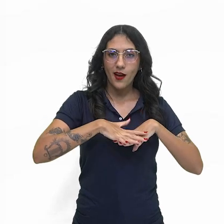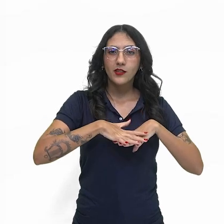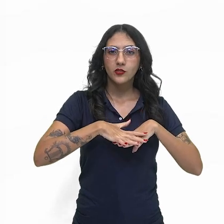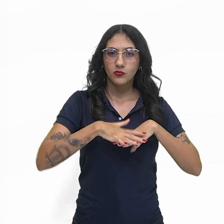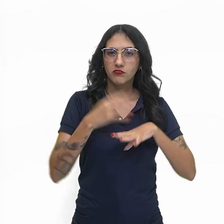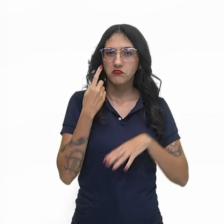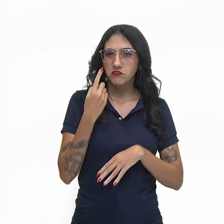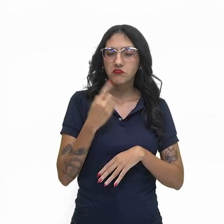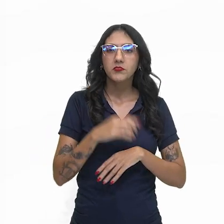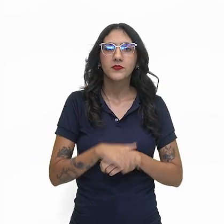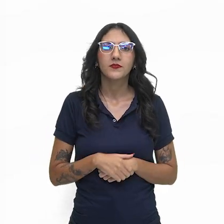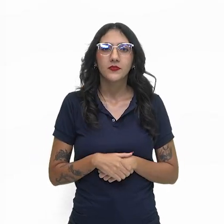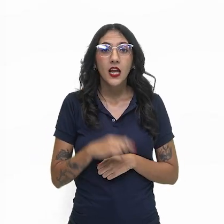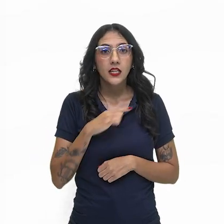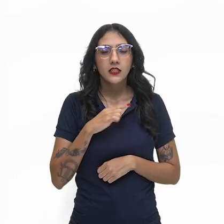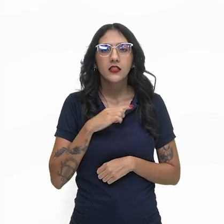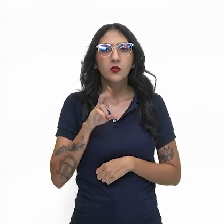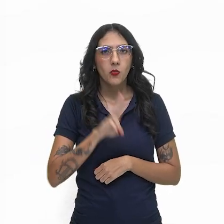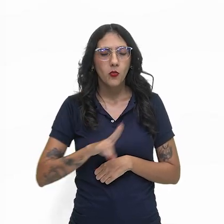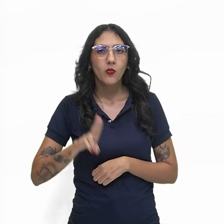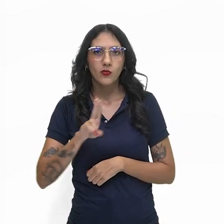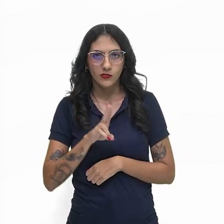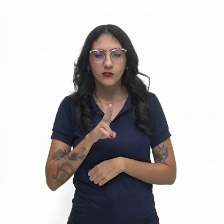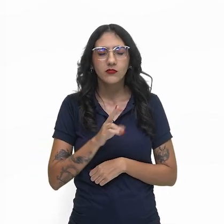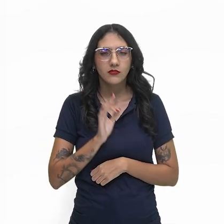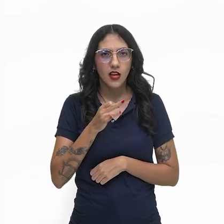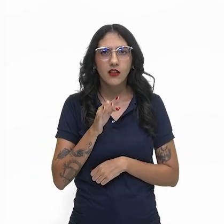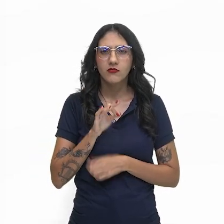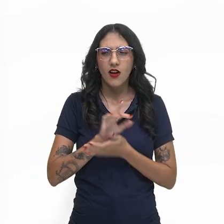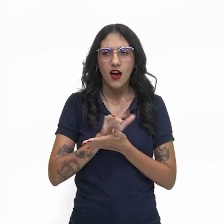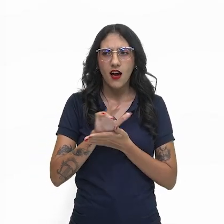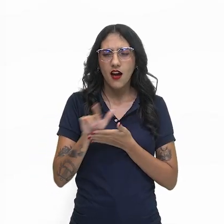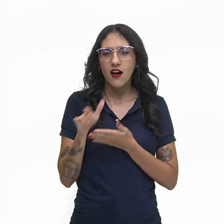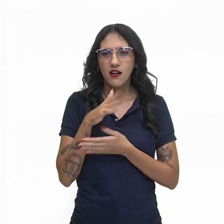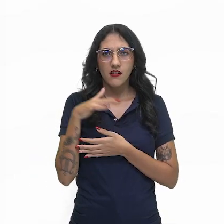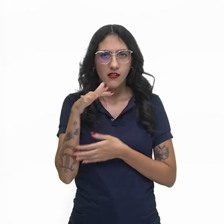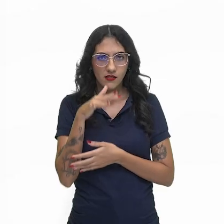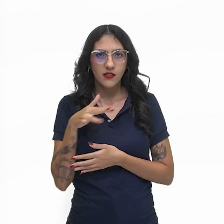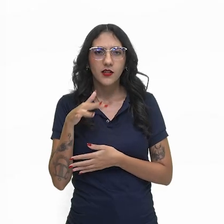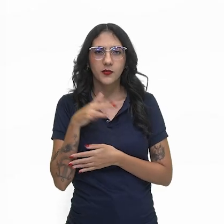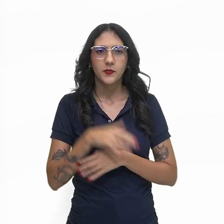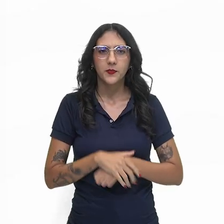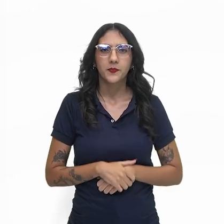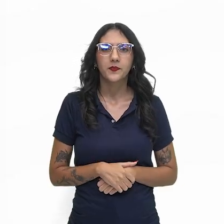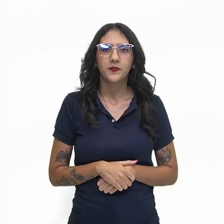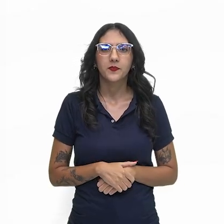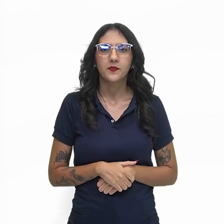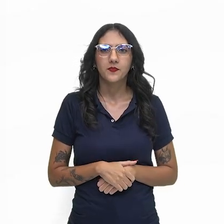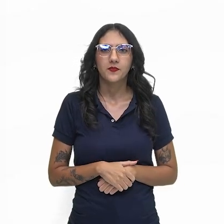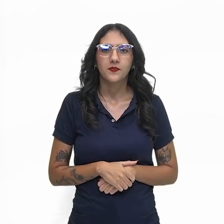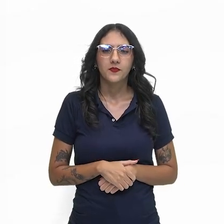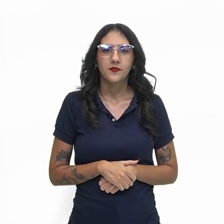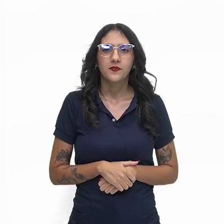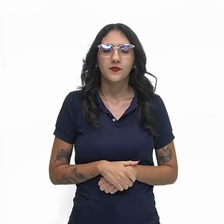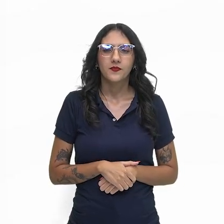matemático amplamente utilizado em diversas áreas do conhecimento,